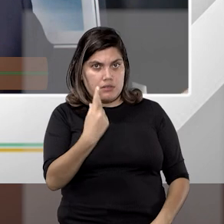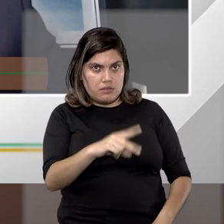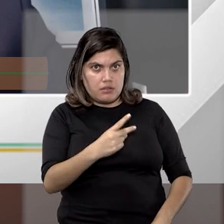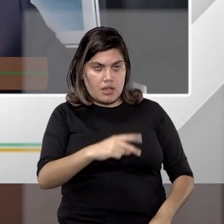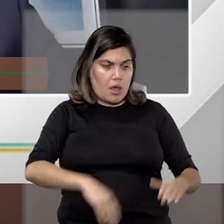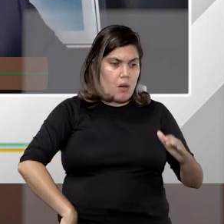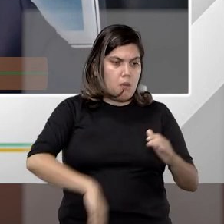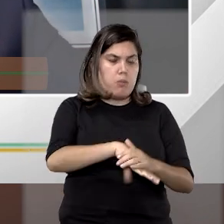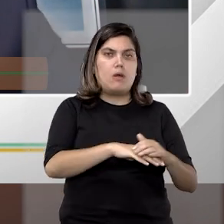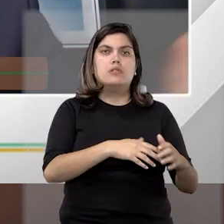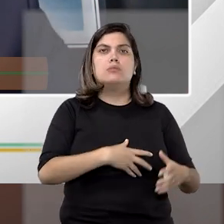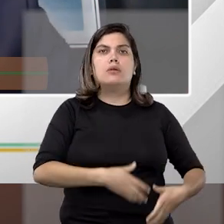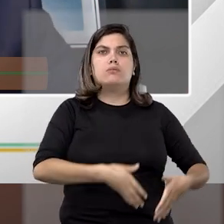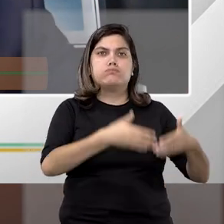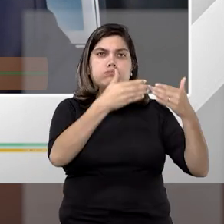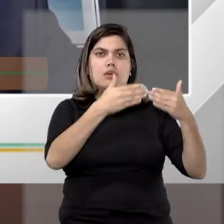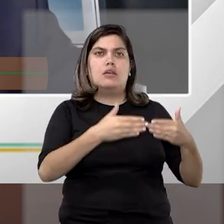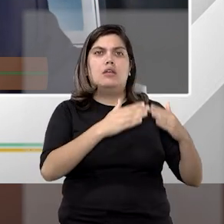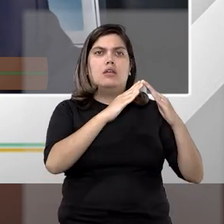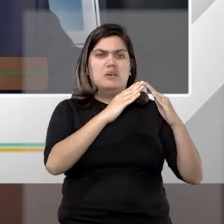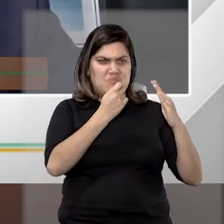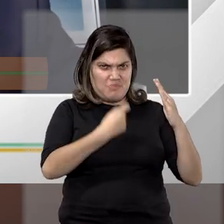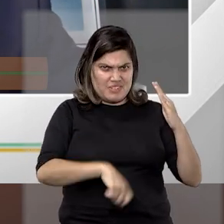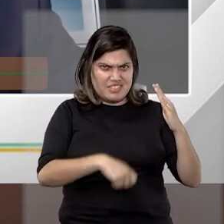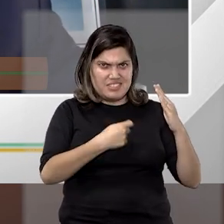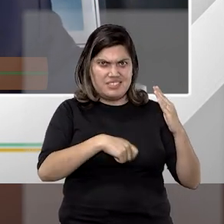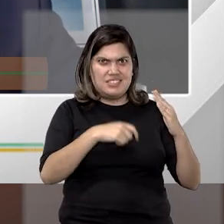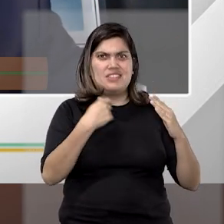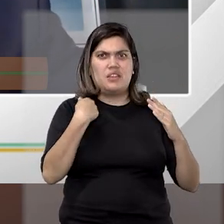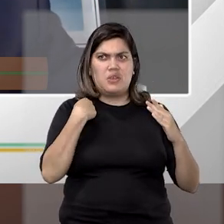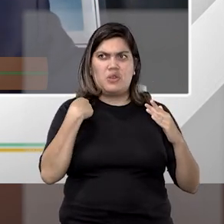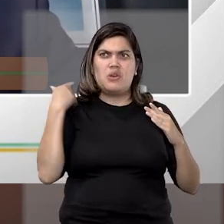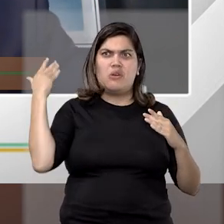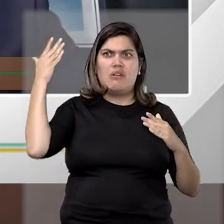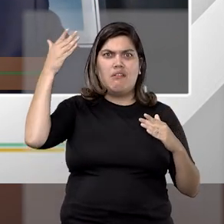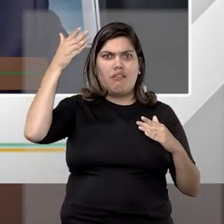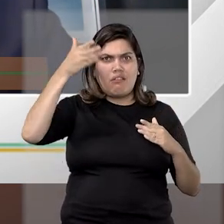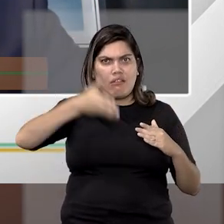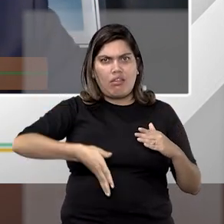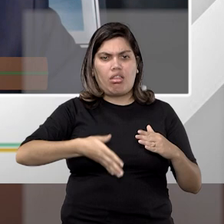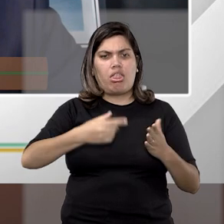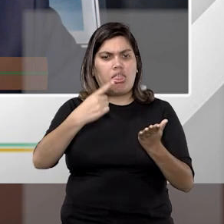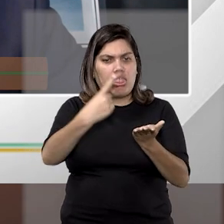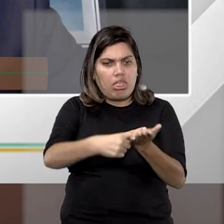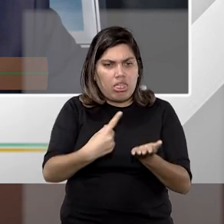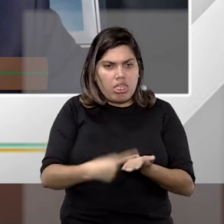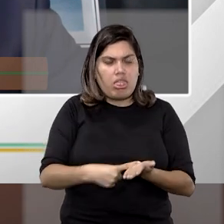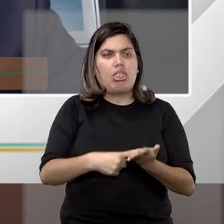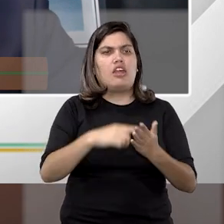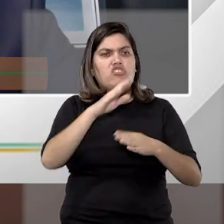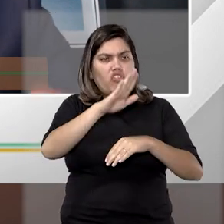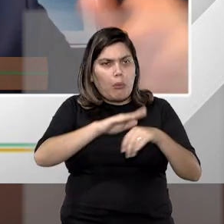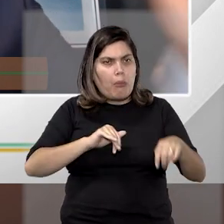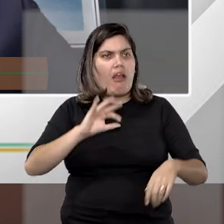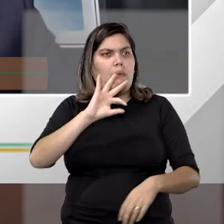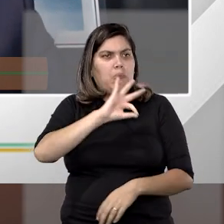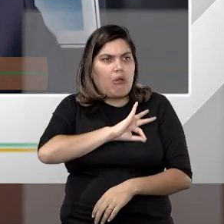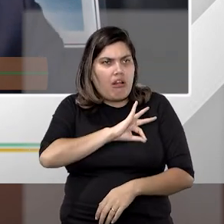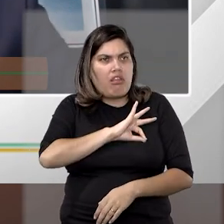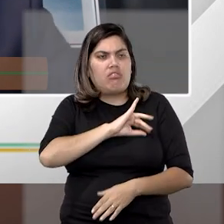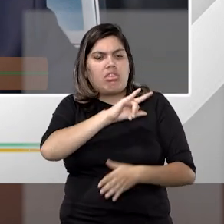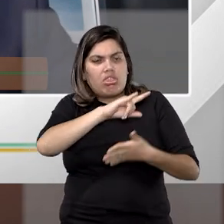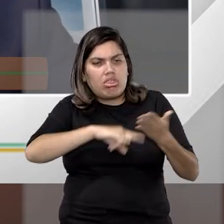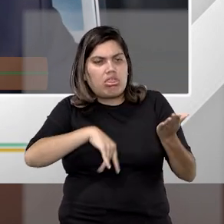em razão do filho dele ter escutado a bola na minha cerca será que é preciso mesmo eu chegar a um termo circunstanciado